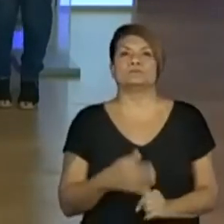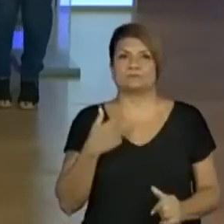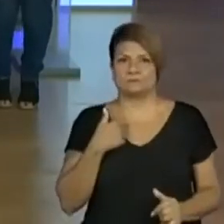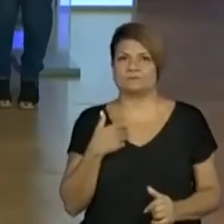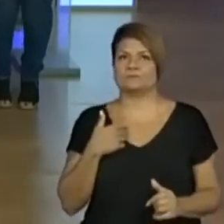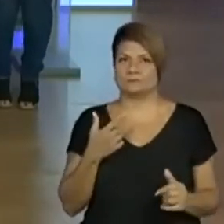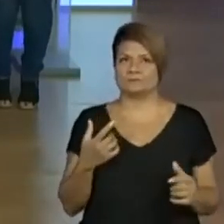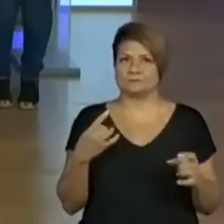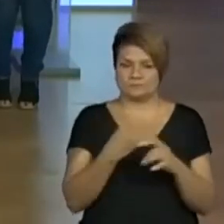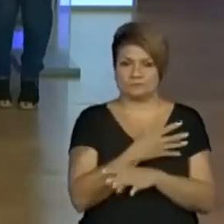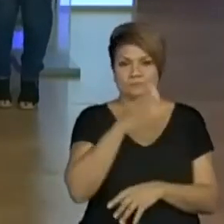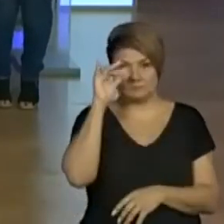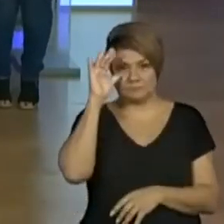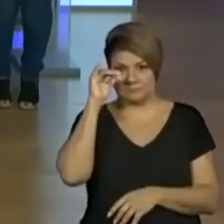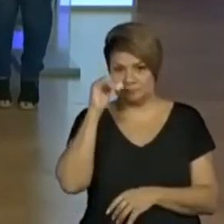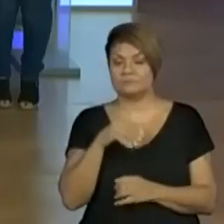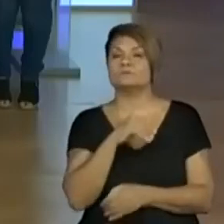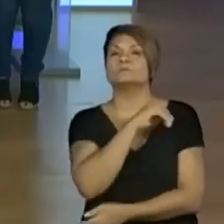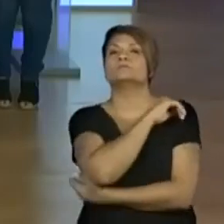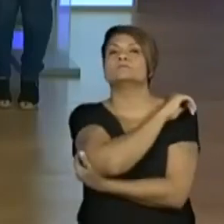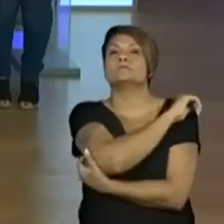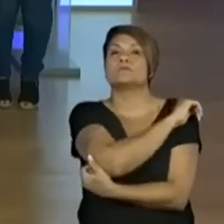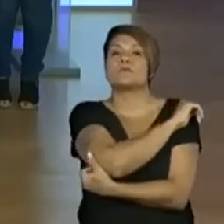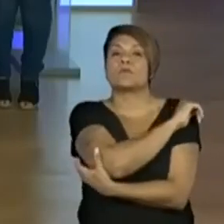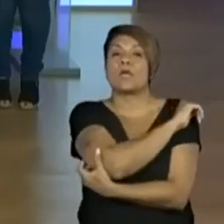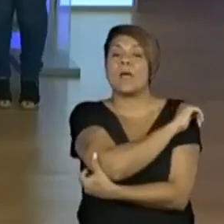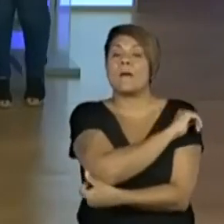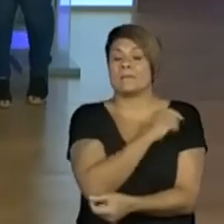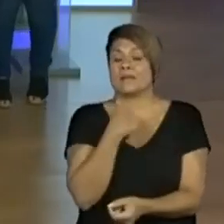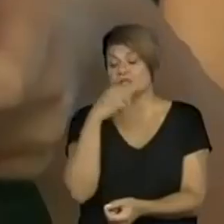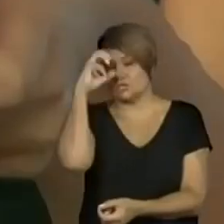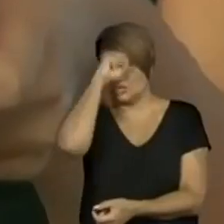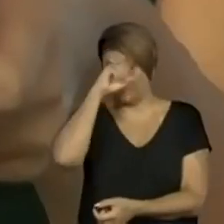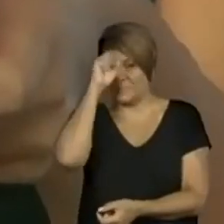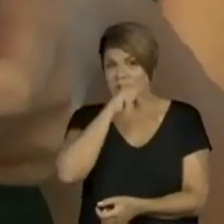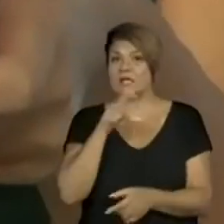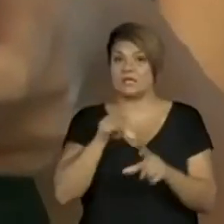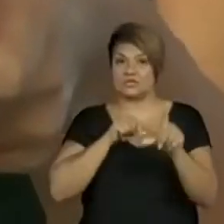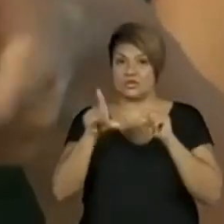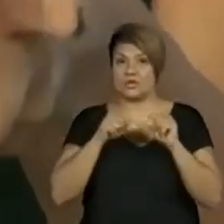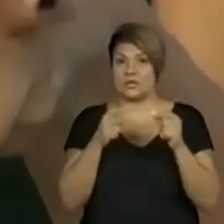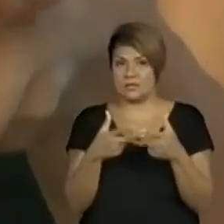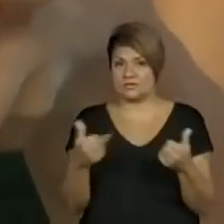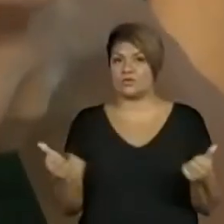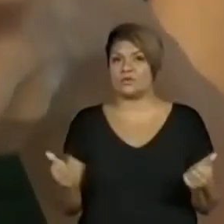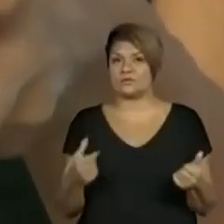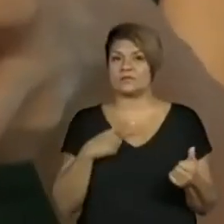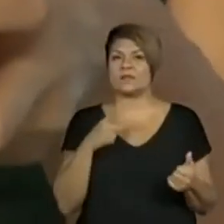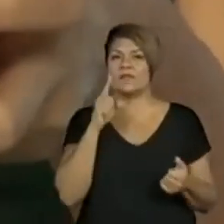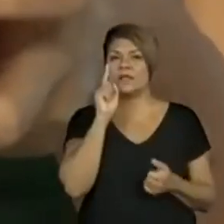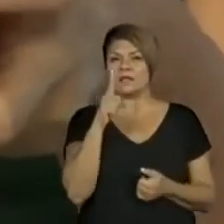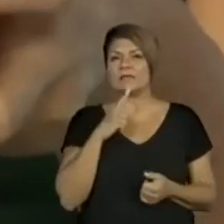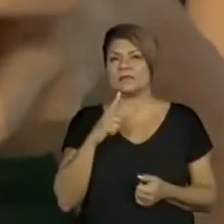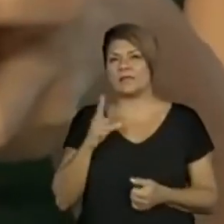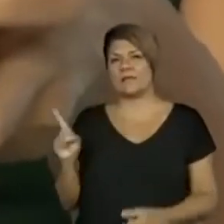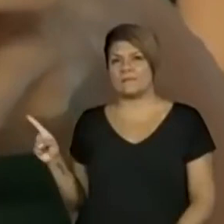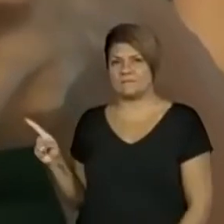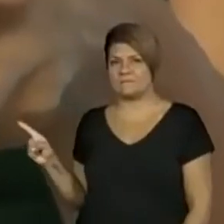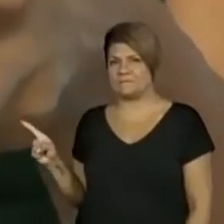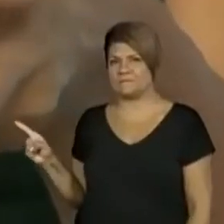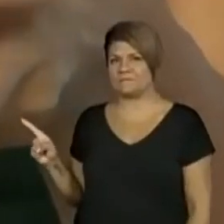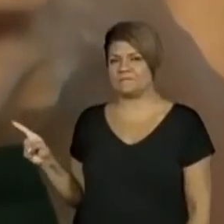terminar vou falar aqui para gente não esquecer olha presente aprender a escolher as quem é que vai comprar os que tem várias